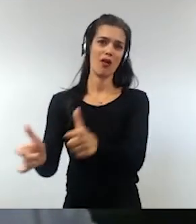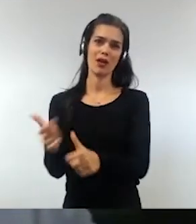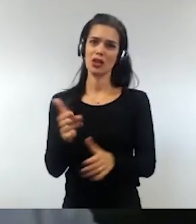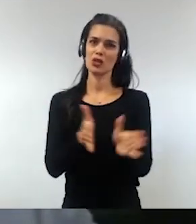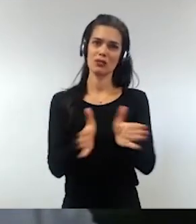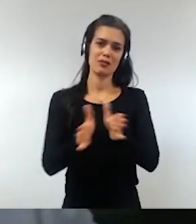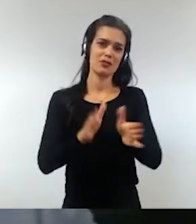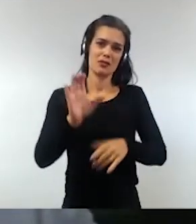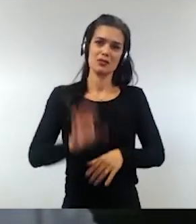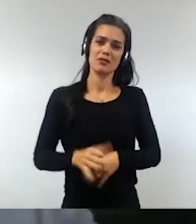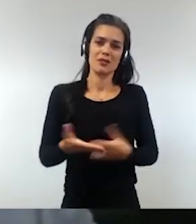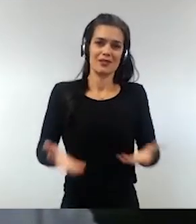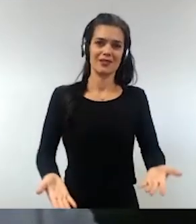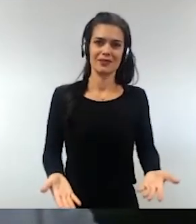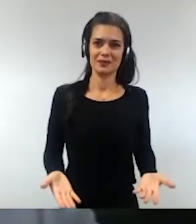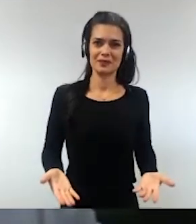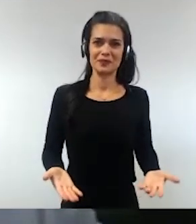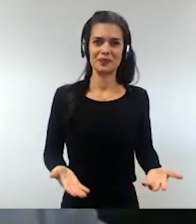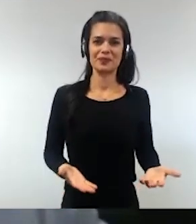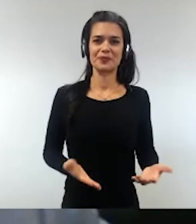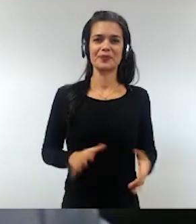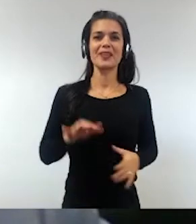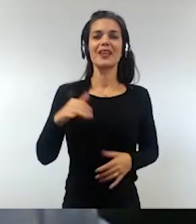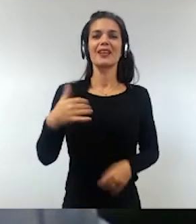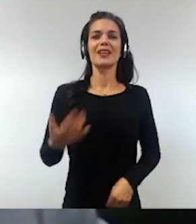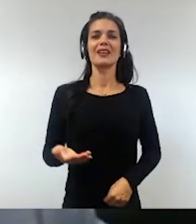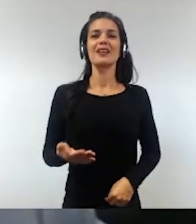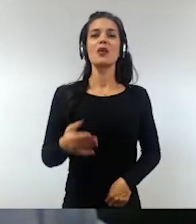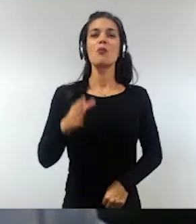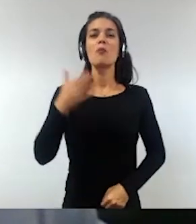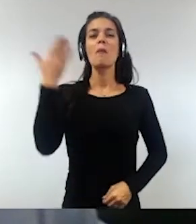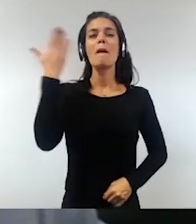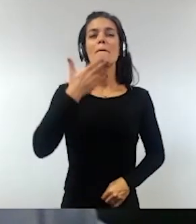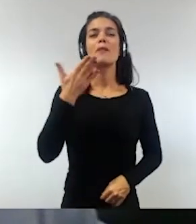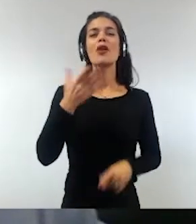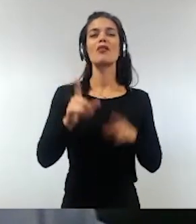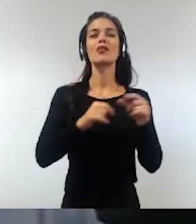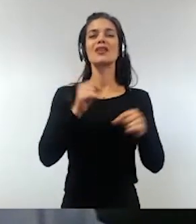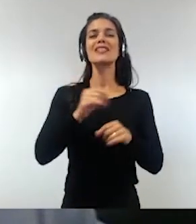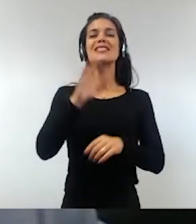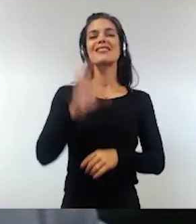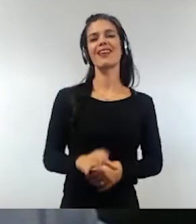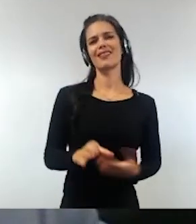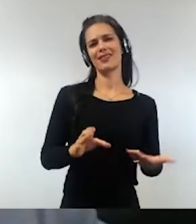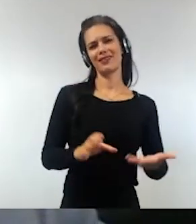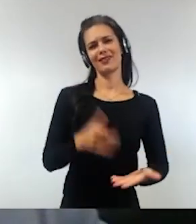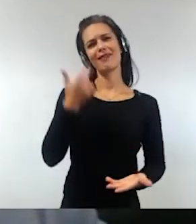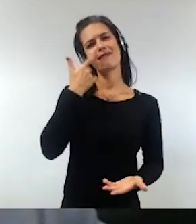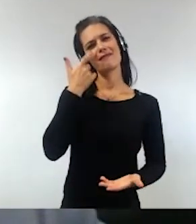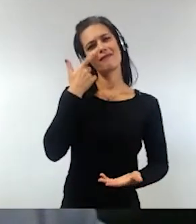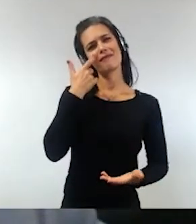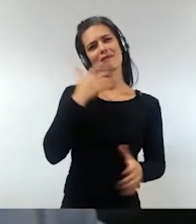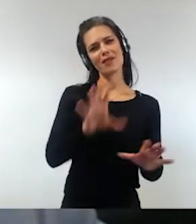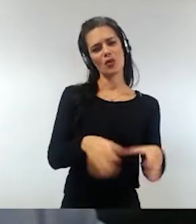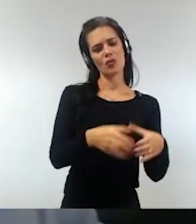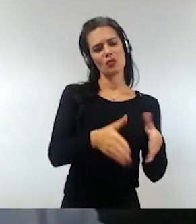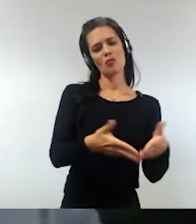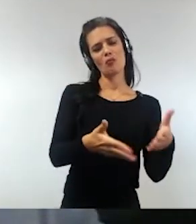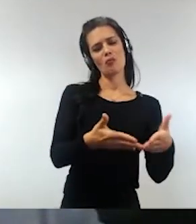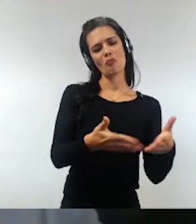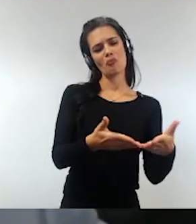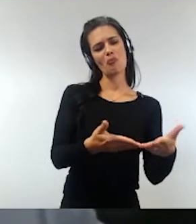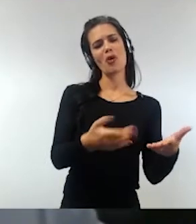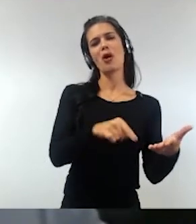à cidadania. Então, lá é uma prova extrema de cidadania, quando a gente vê a população carente sendo atendida